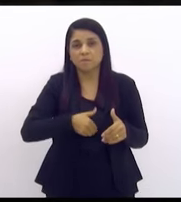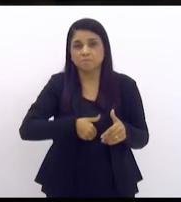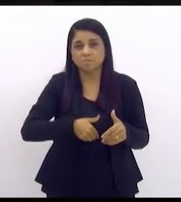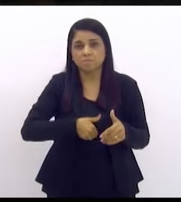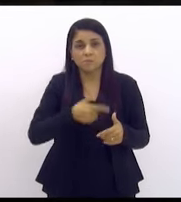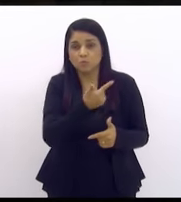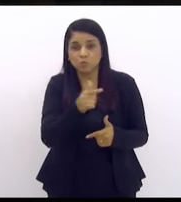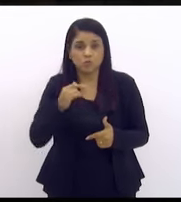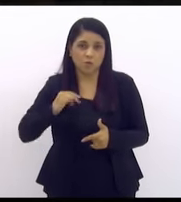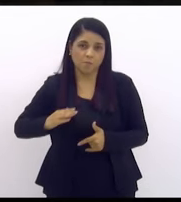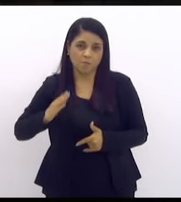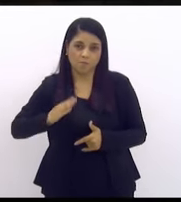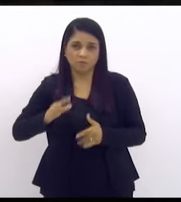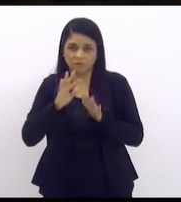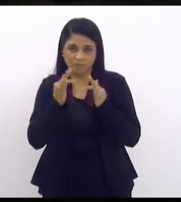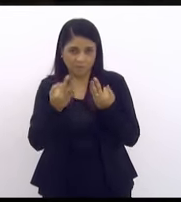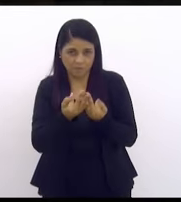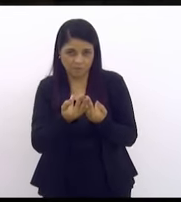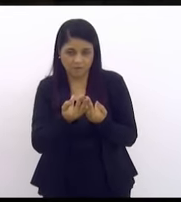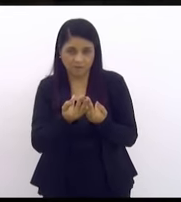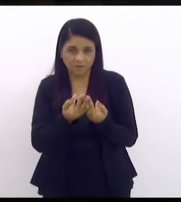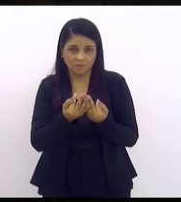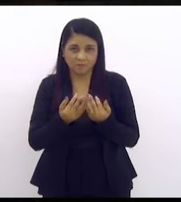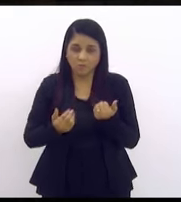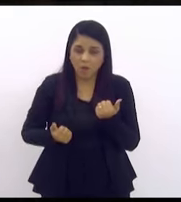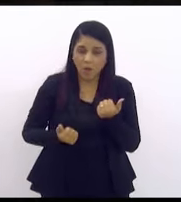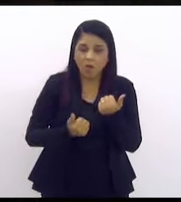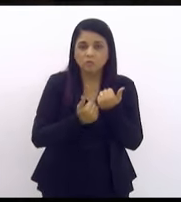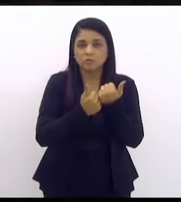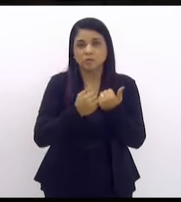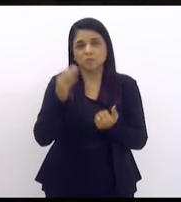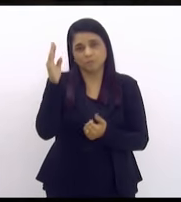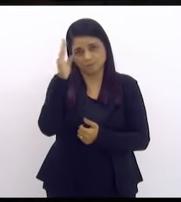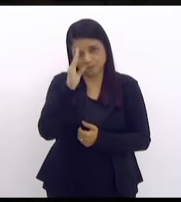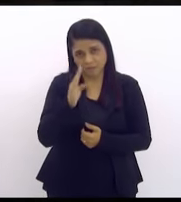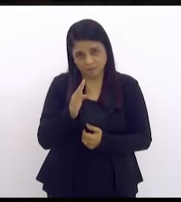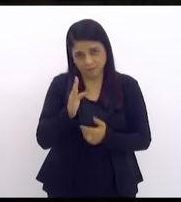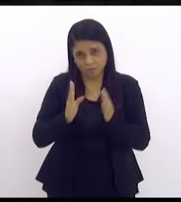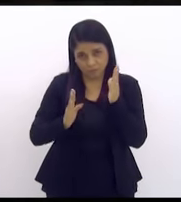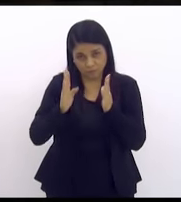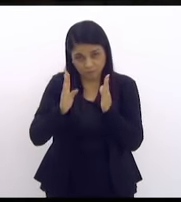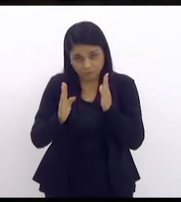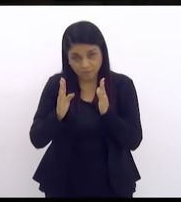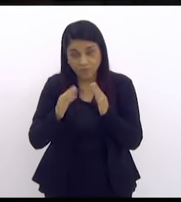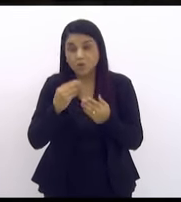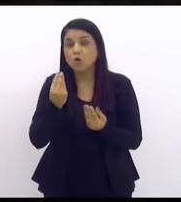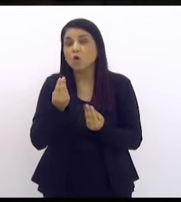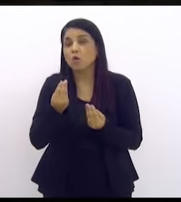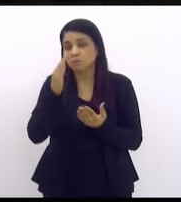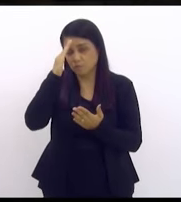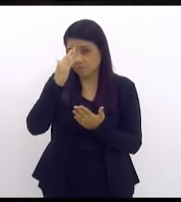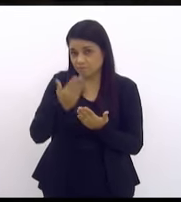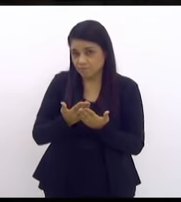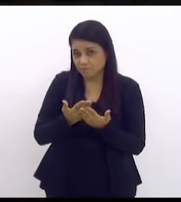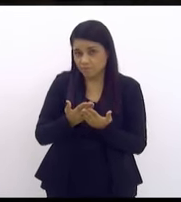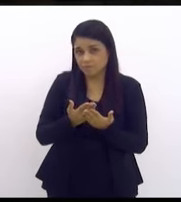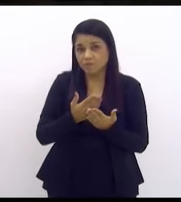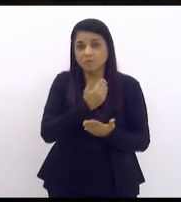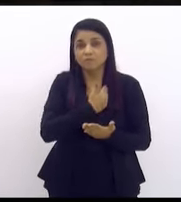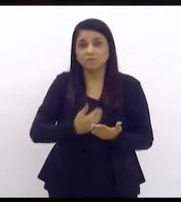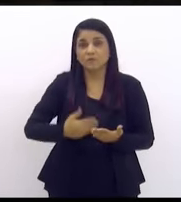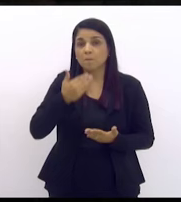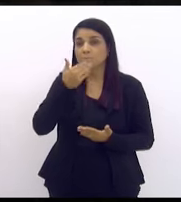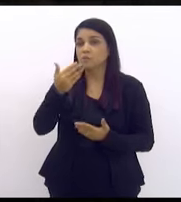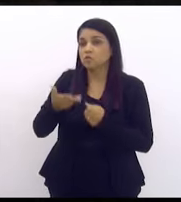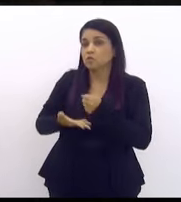Família tinha, na época, o Auxílio Brasil. Como confiar num governo que teve que pedir socorro